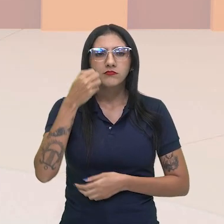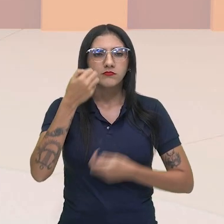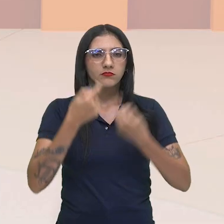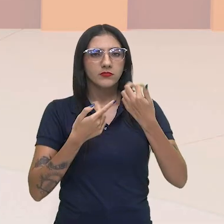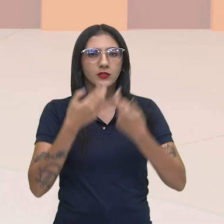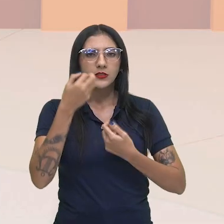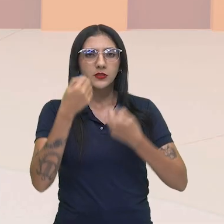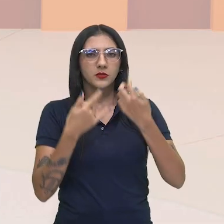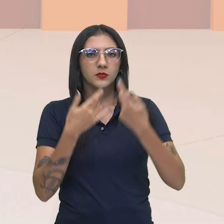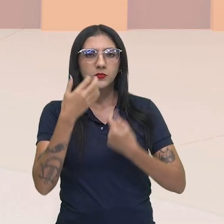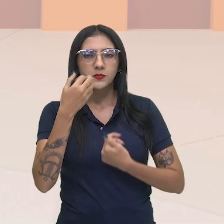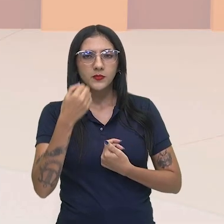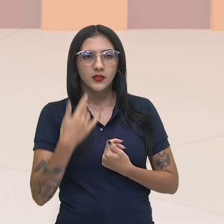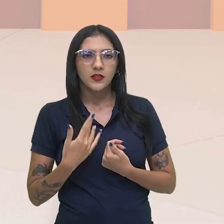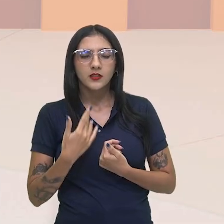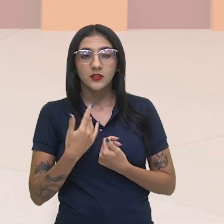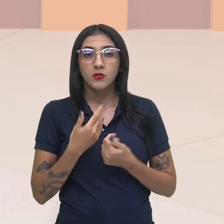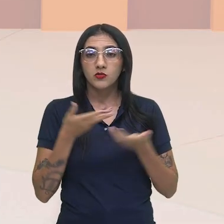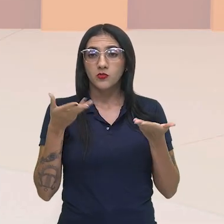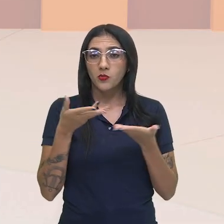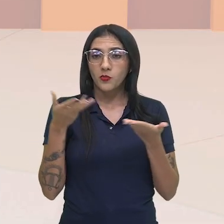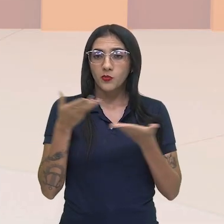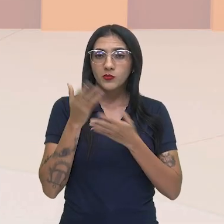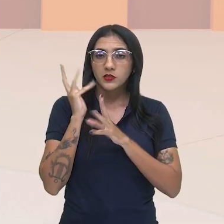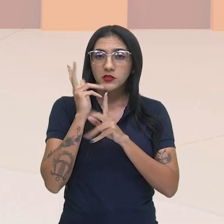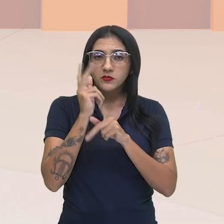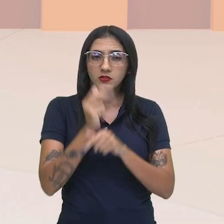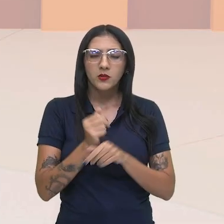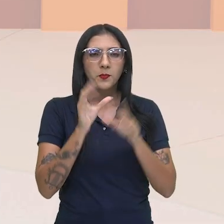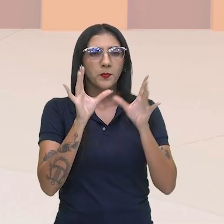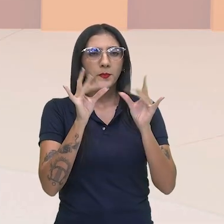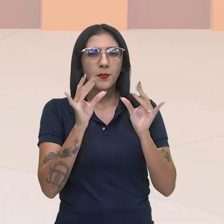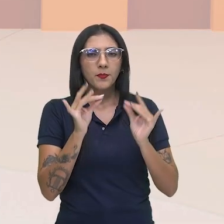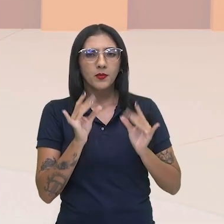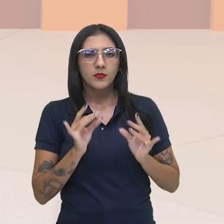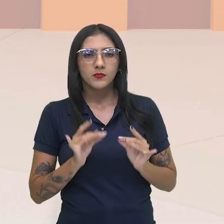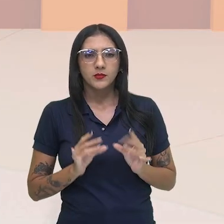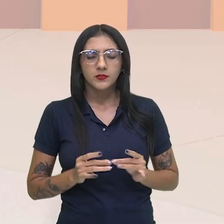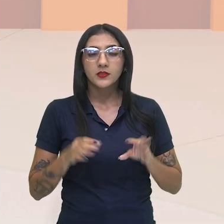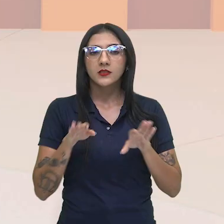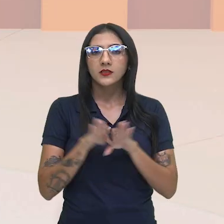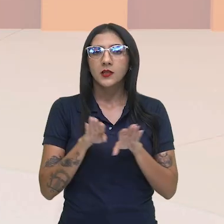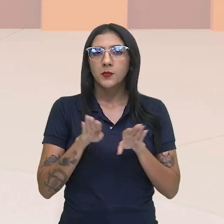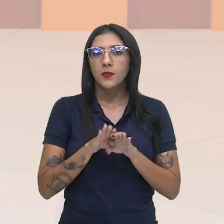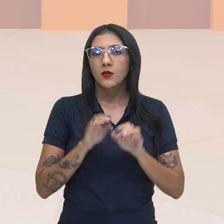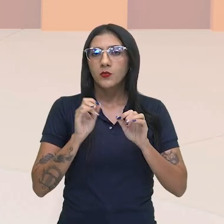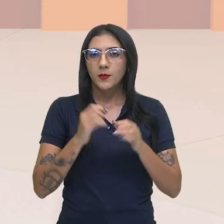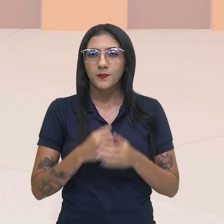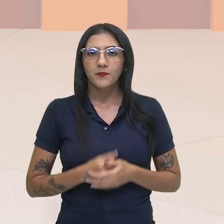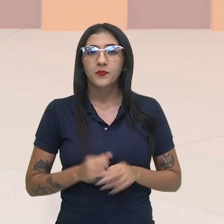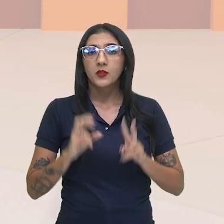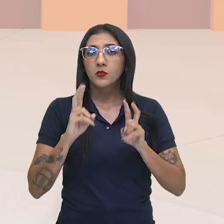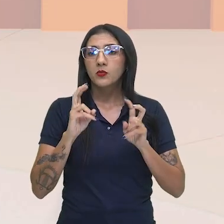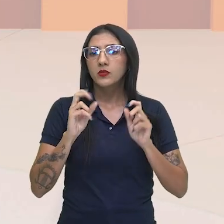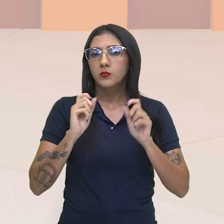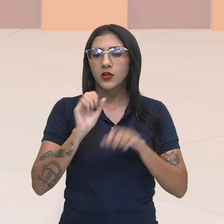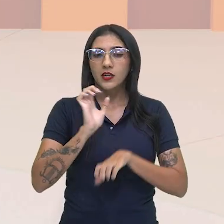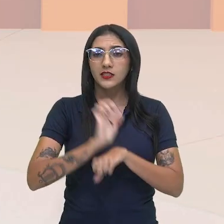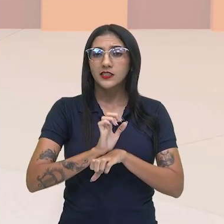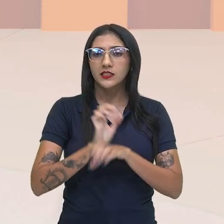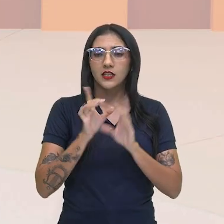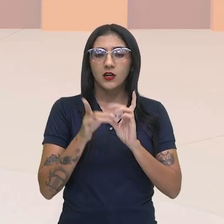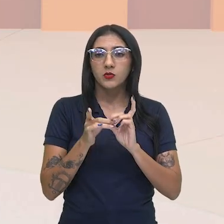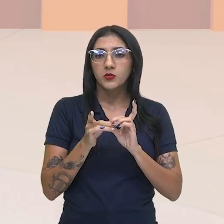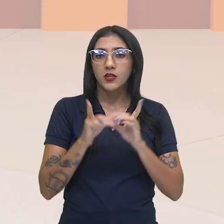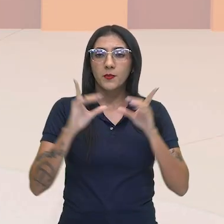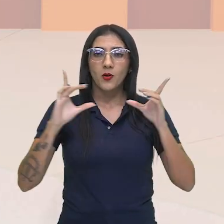da nossa aula, né? Trabalhando um pouco aquilo que nós chamamos de Estado